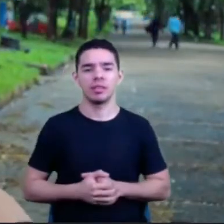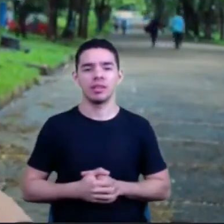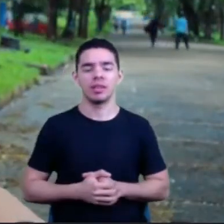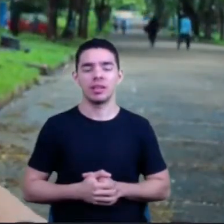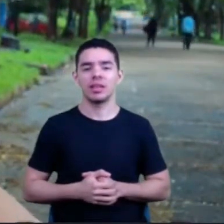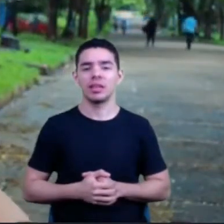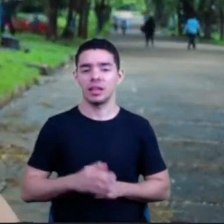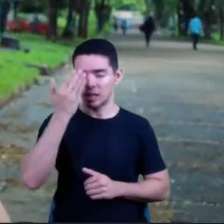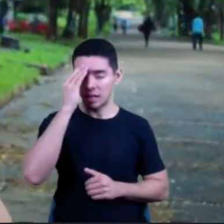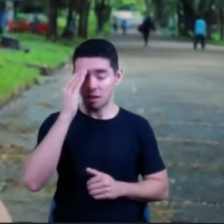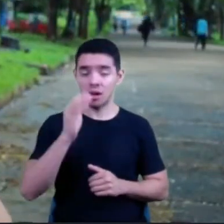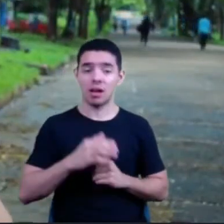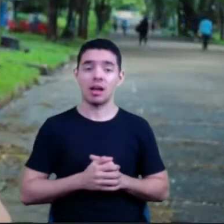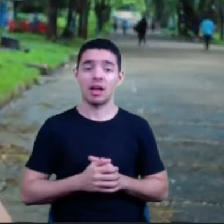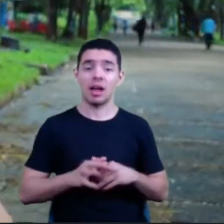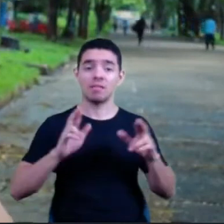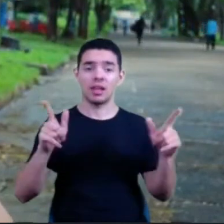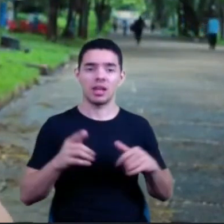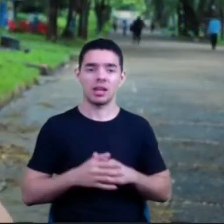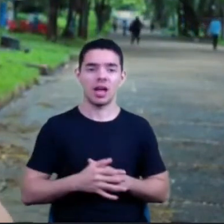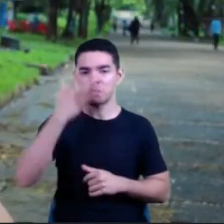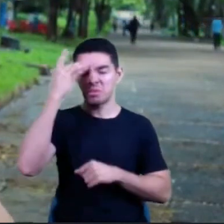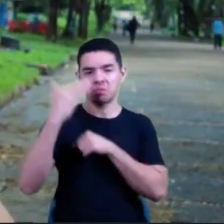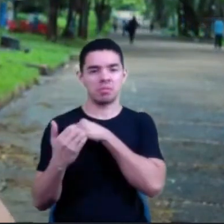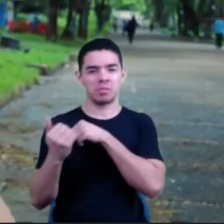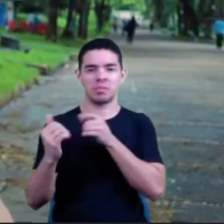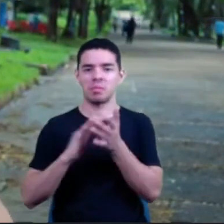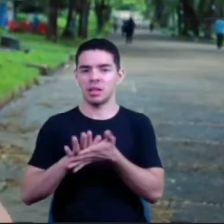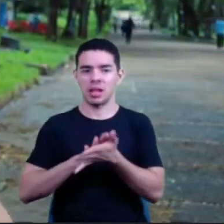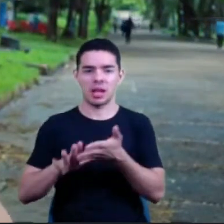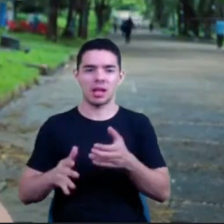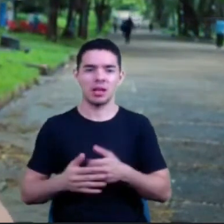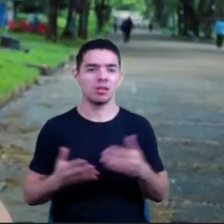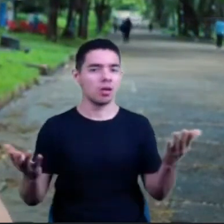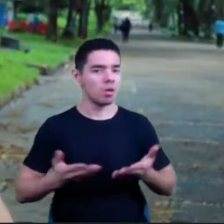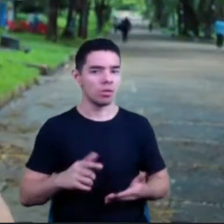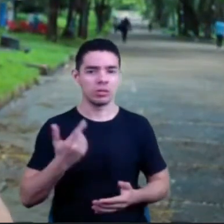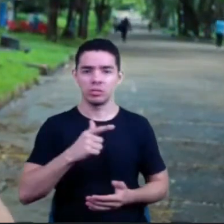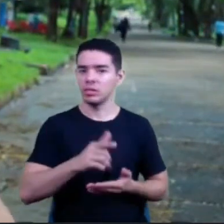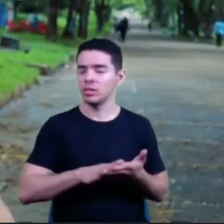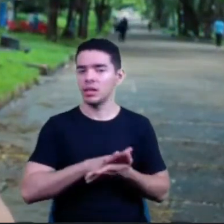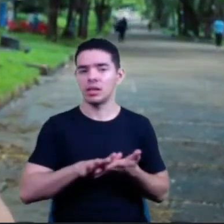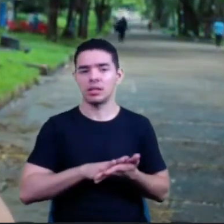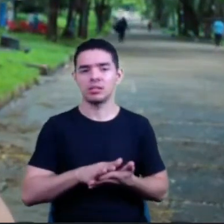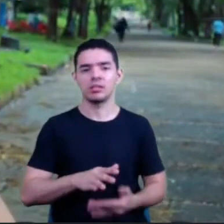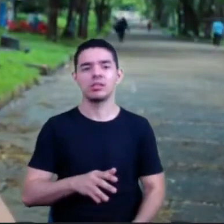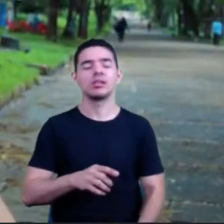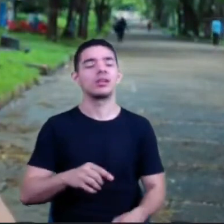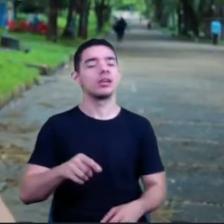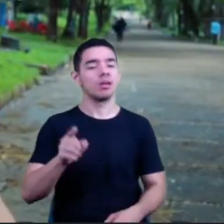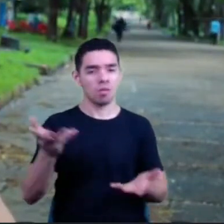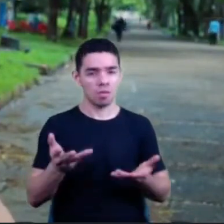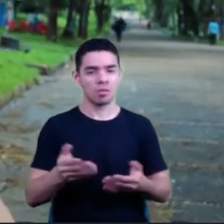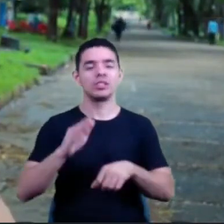Você entendeu? É diferente. Ninguém me chamava para alguma coisa. Hoje não existe mais isso. Eles são chamados,